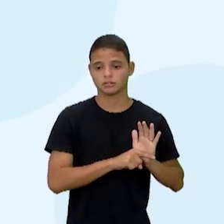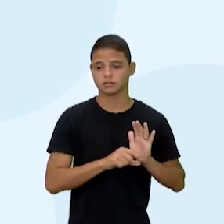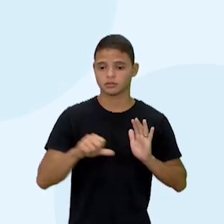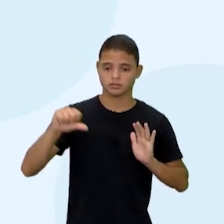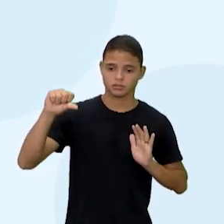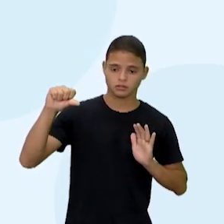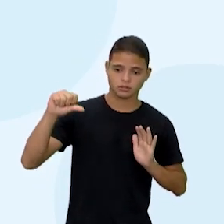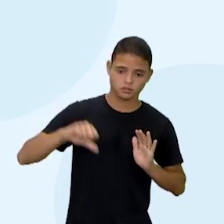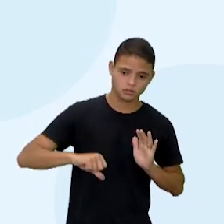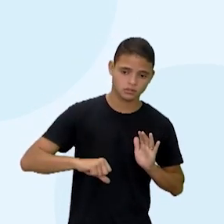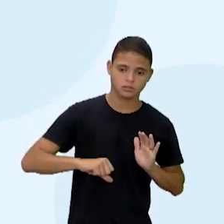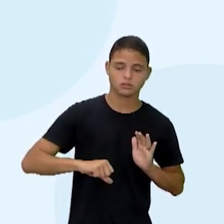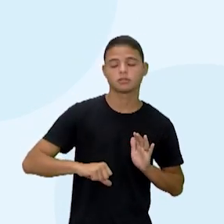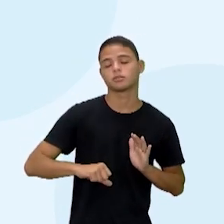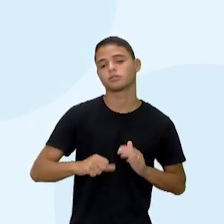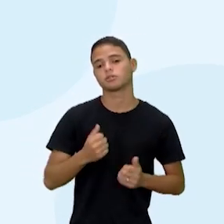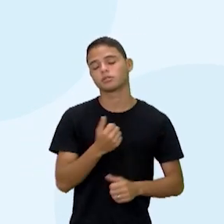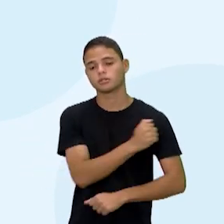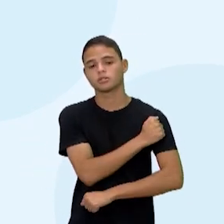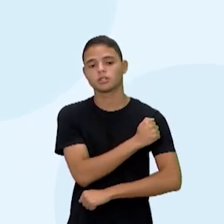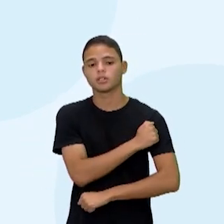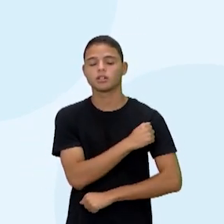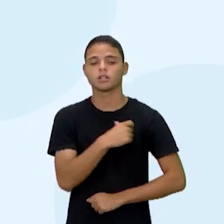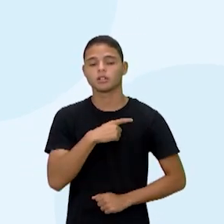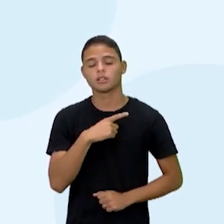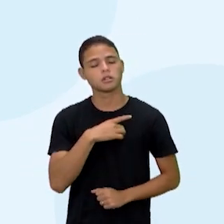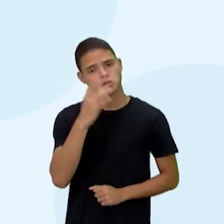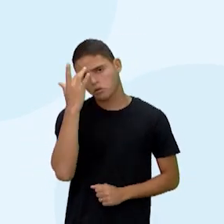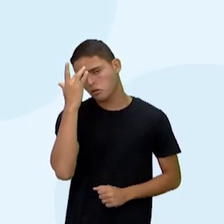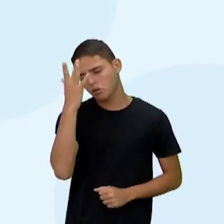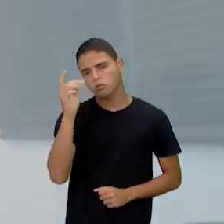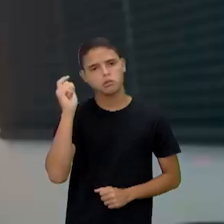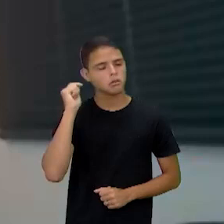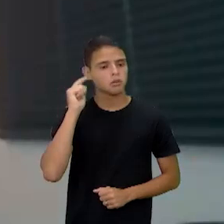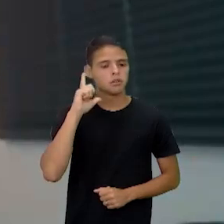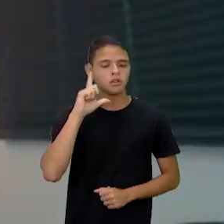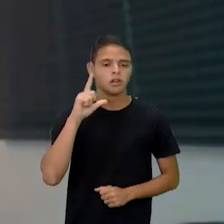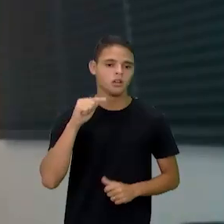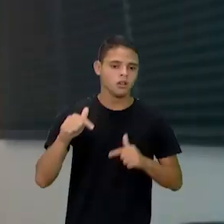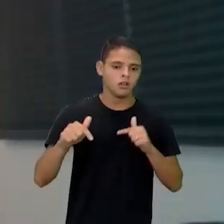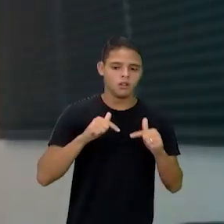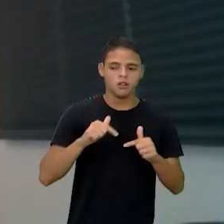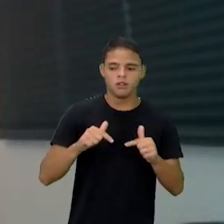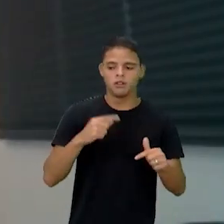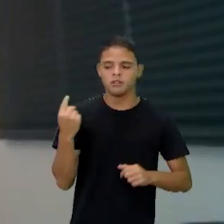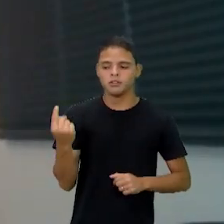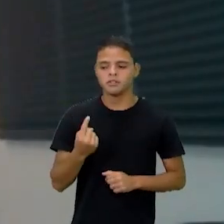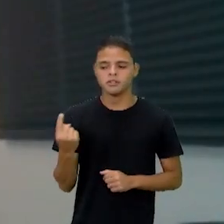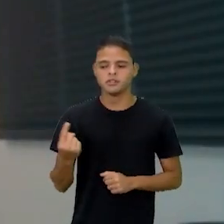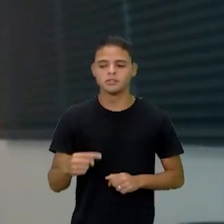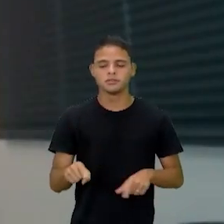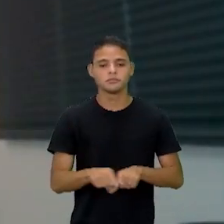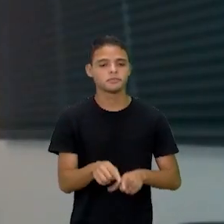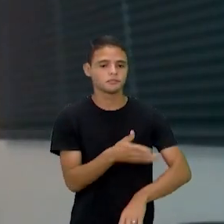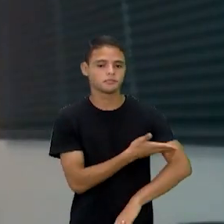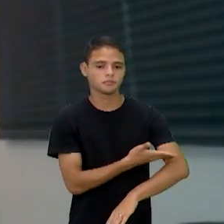estudante. Eles têm facilidade para aprender sozinhos e para trabalhar sozinhos, o Robson trouxe isso na fala dele, e costumam se irritar com rotina,